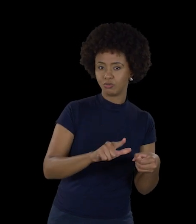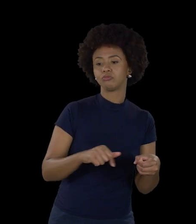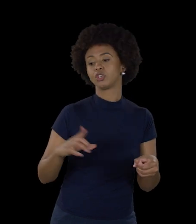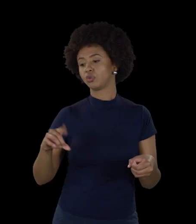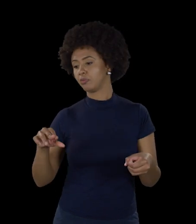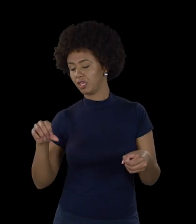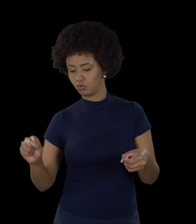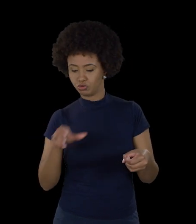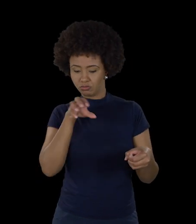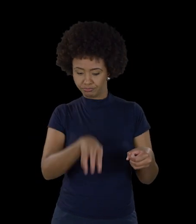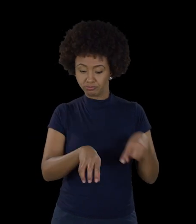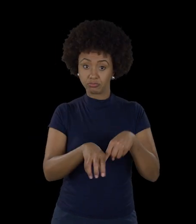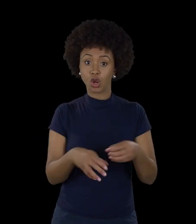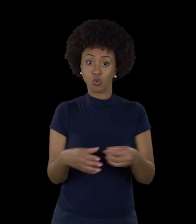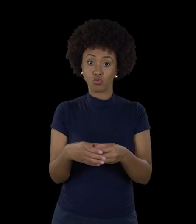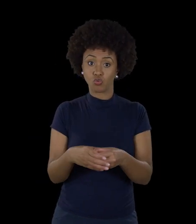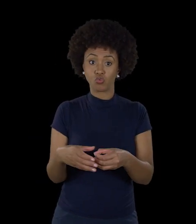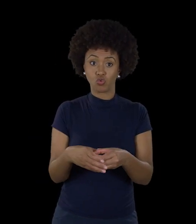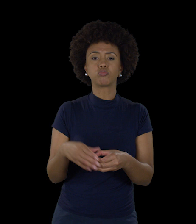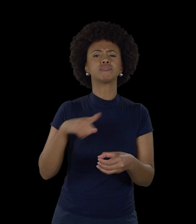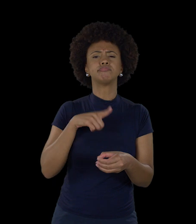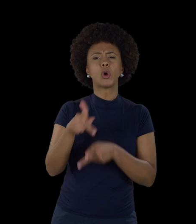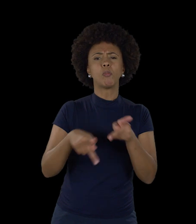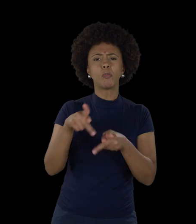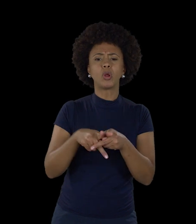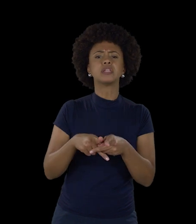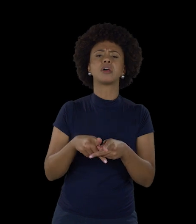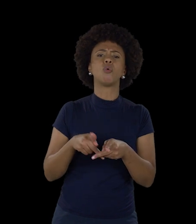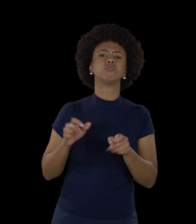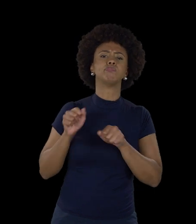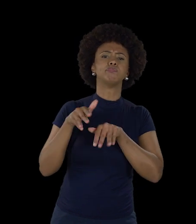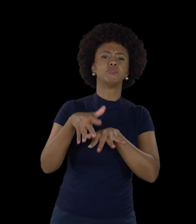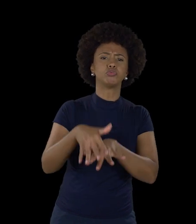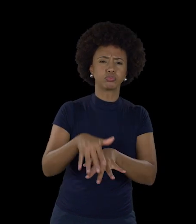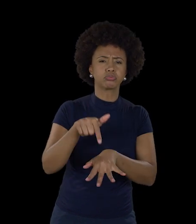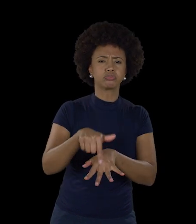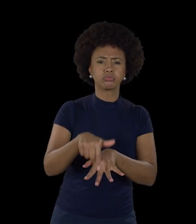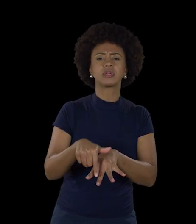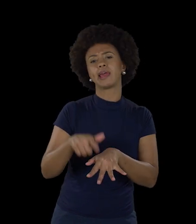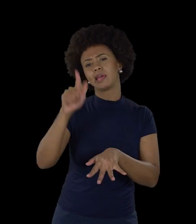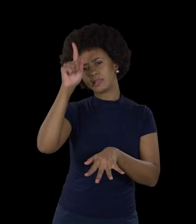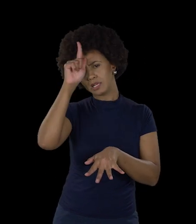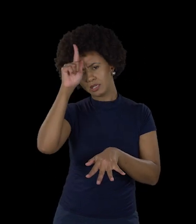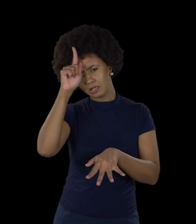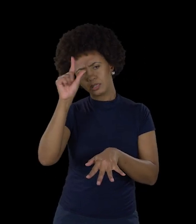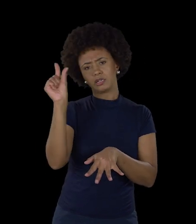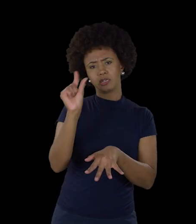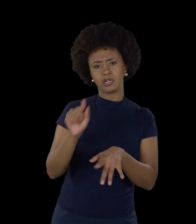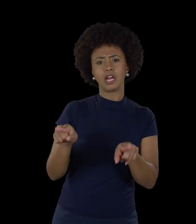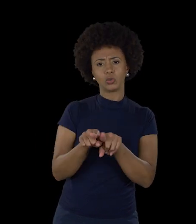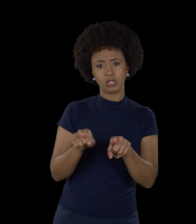entre Marechal Floriano e Domingos Martins. Colonizada por italianos e alemães, que, na metade do século